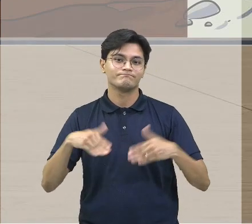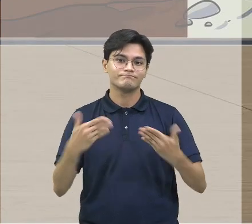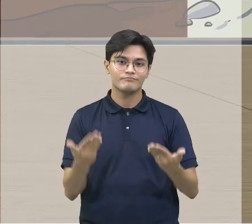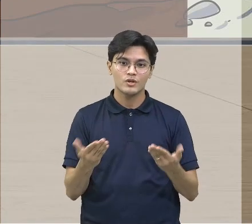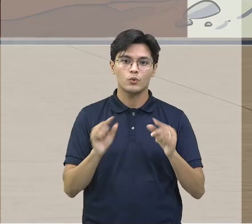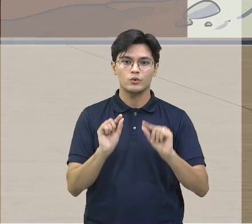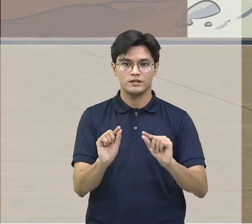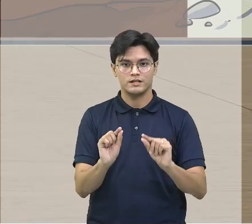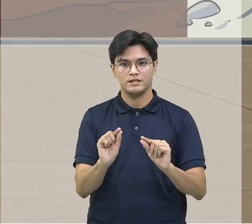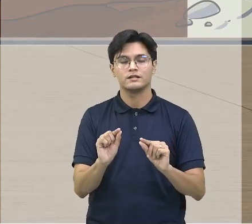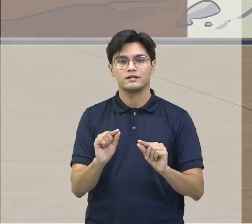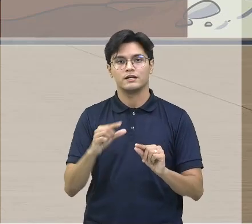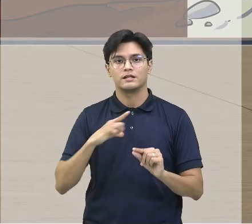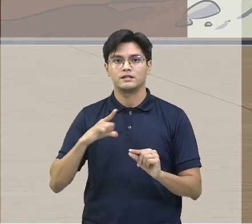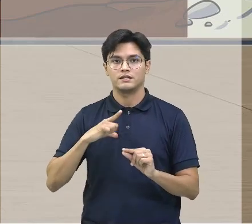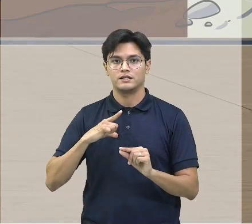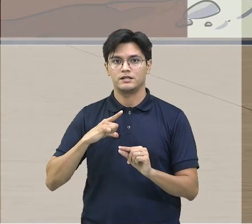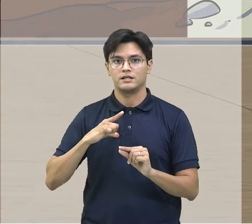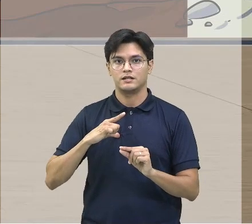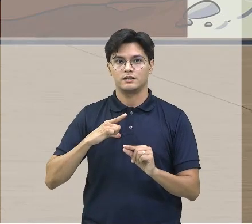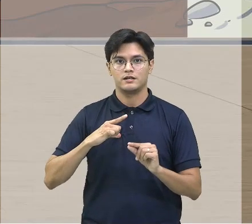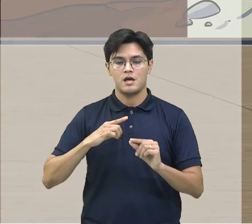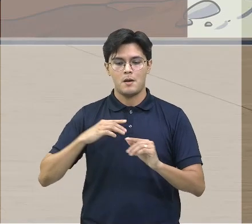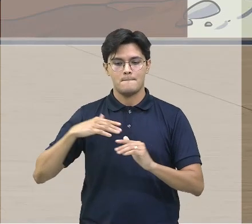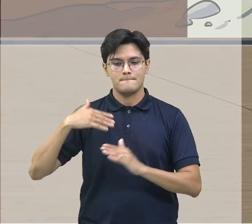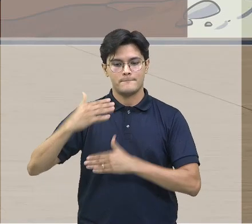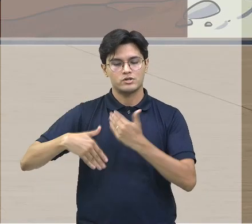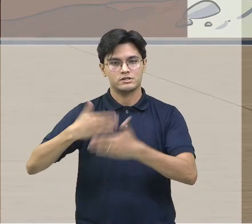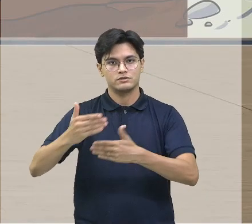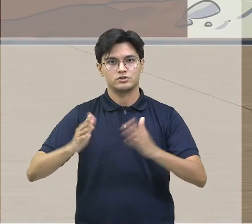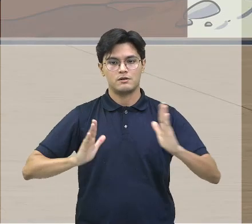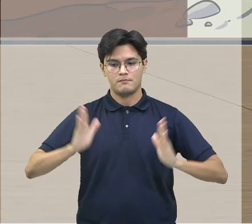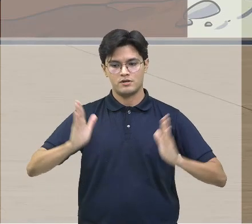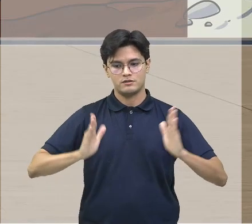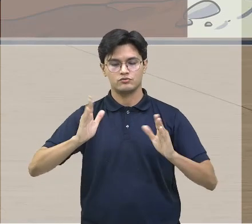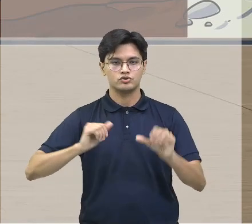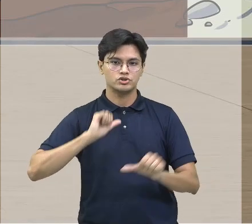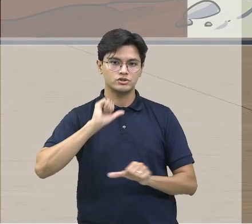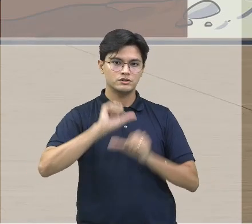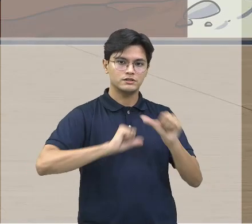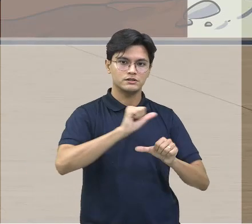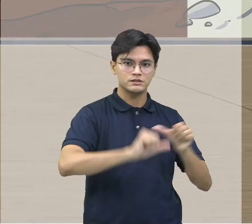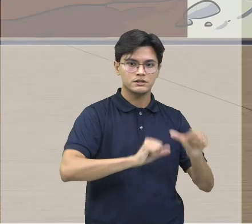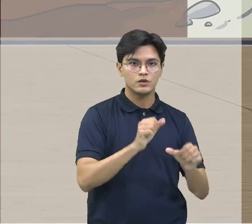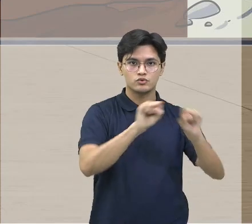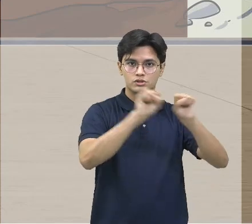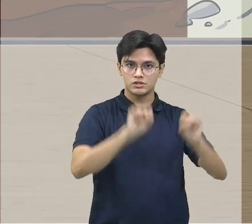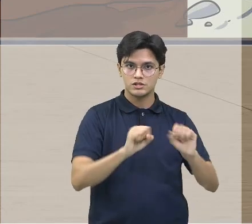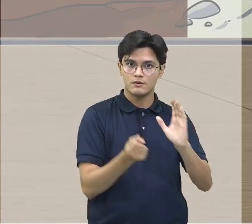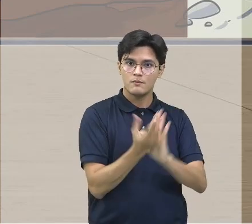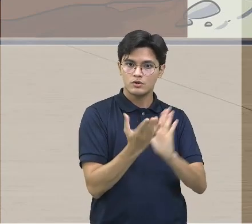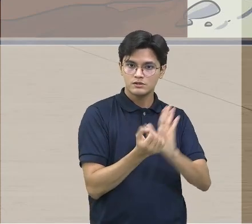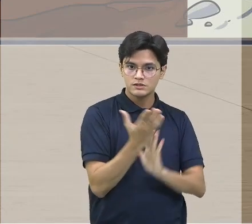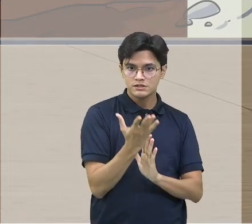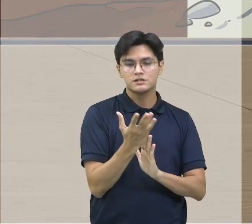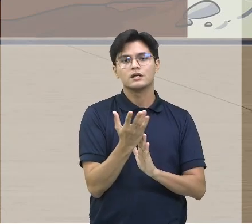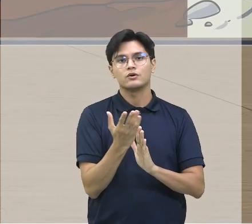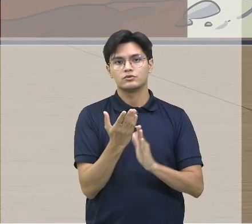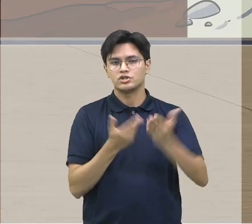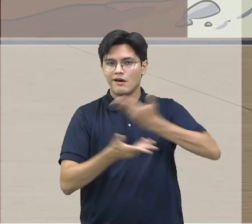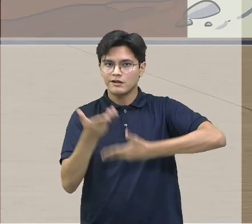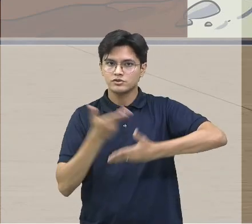partir disso um processo de transição para um sistema de produção baseado em relações servis. Como